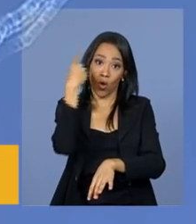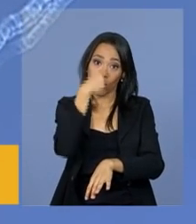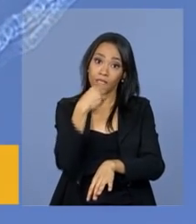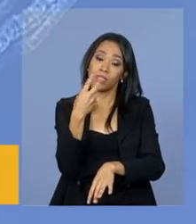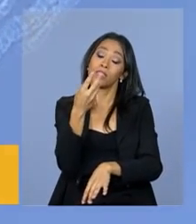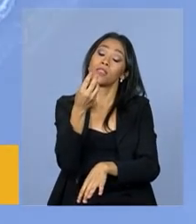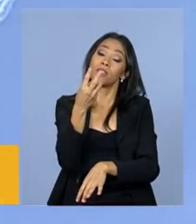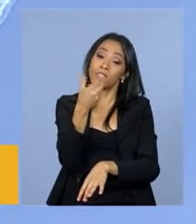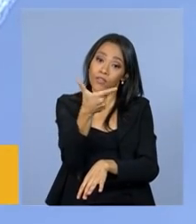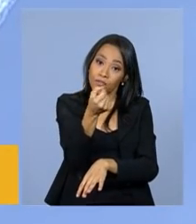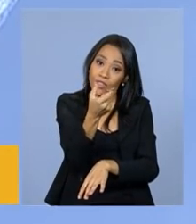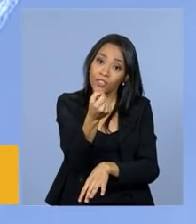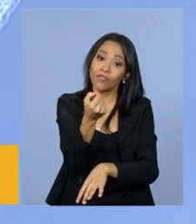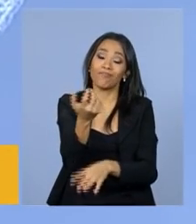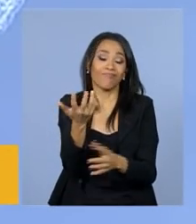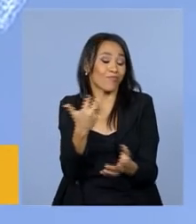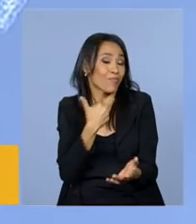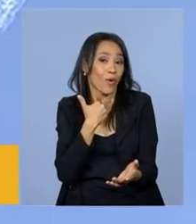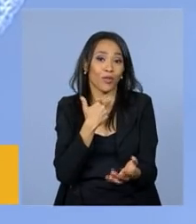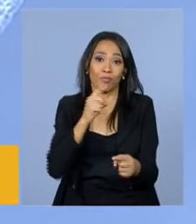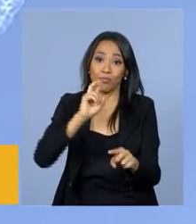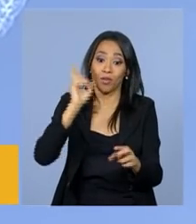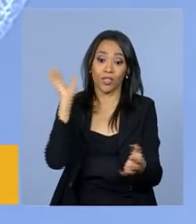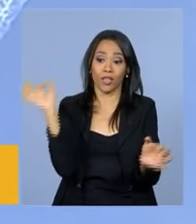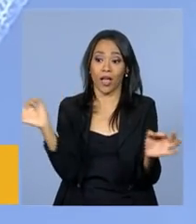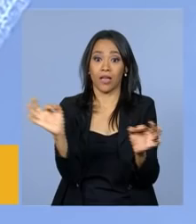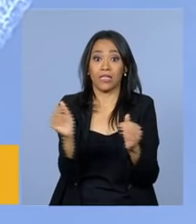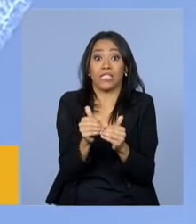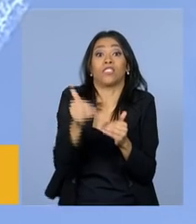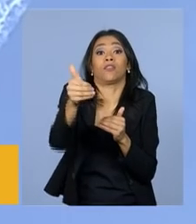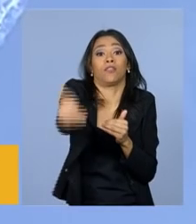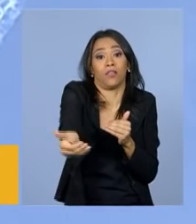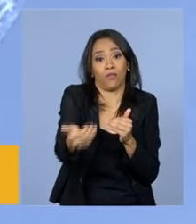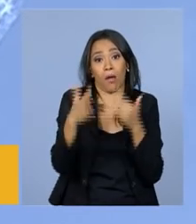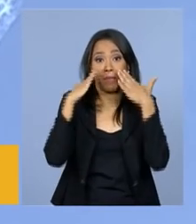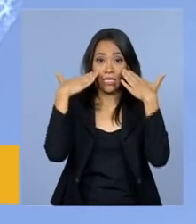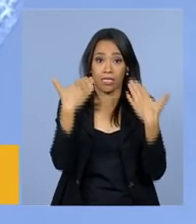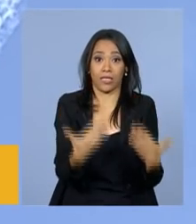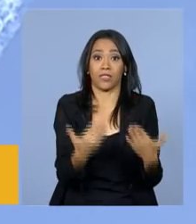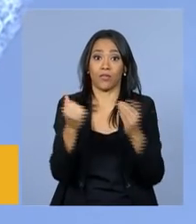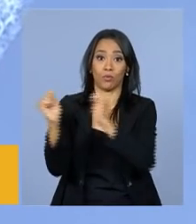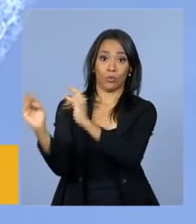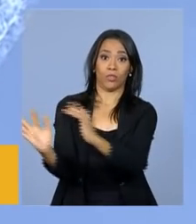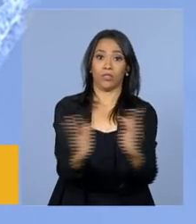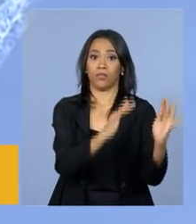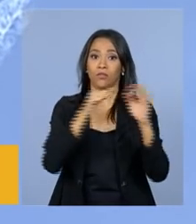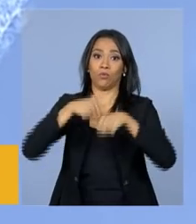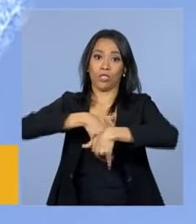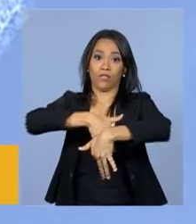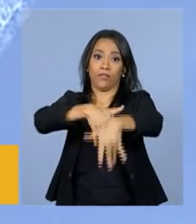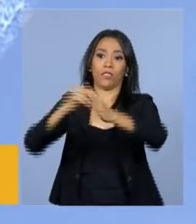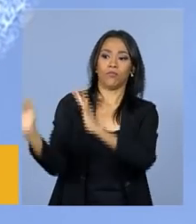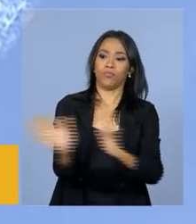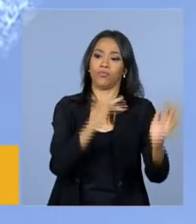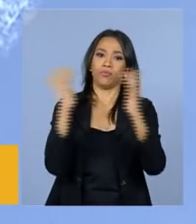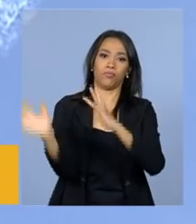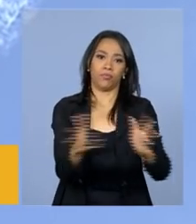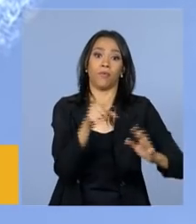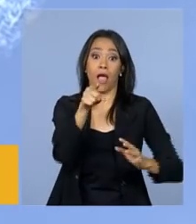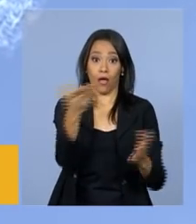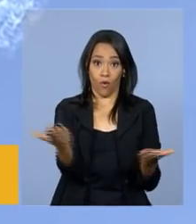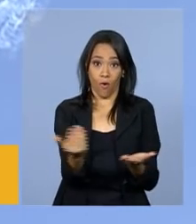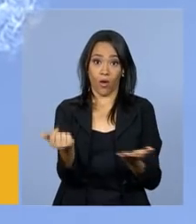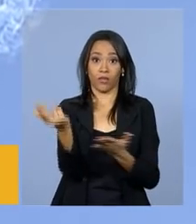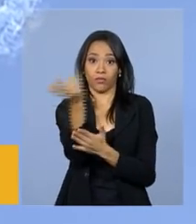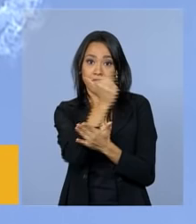para fazer muito mais do que isso, porque o desfile acabou se estendendo um pouco, não é? Uhum. Essa é a última manobra, essa é a última missão? Sim, é o coração.